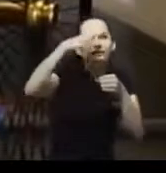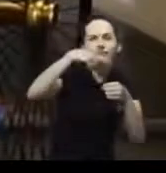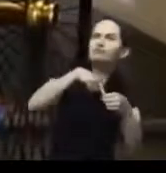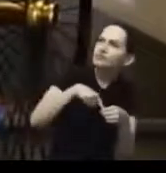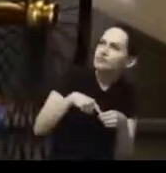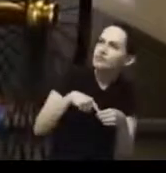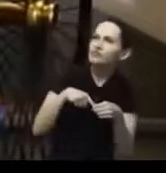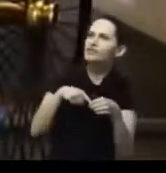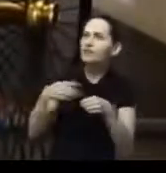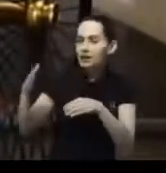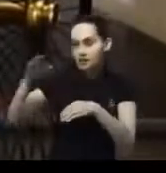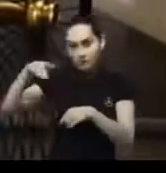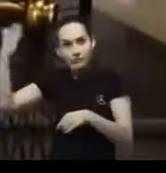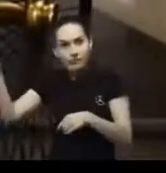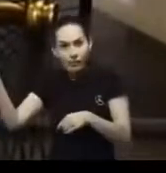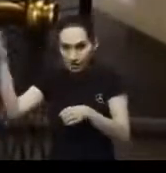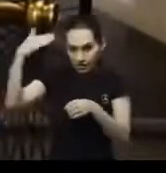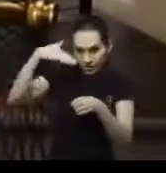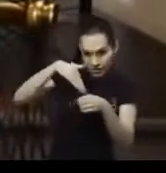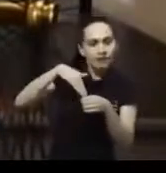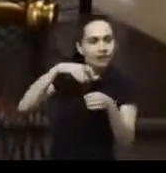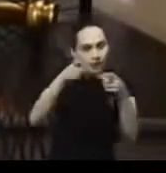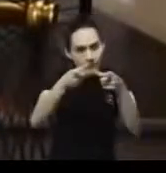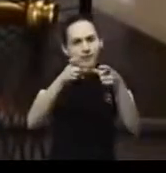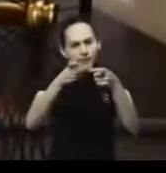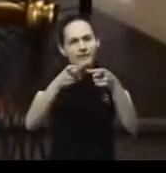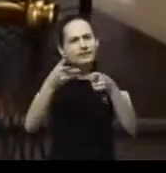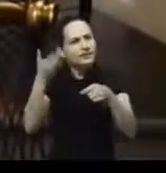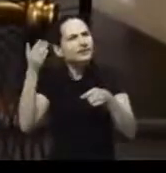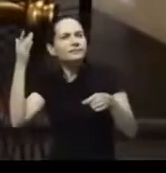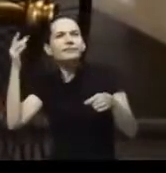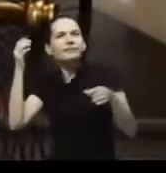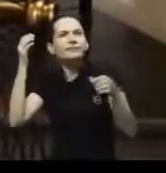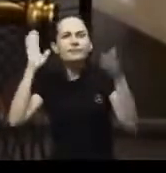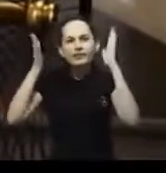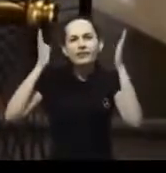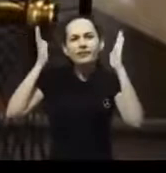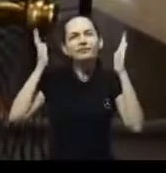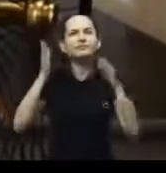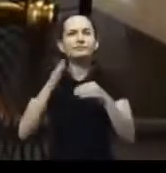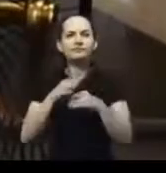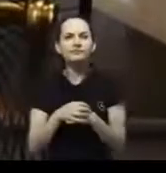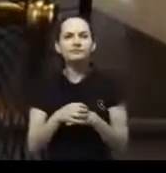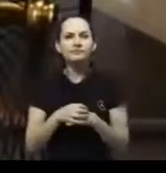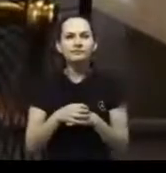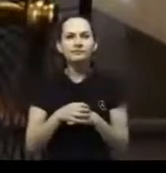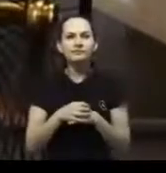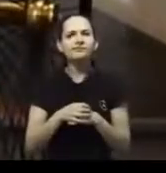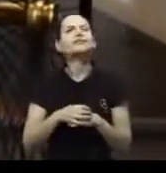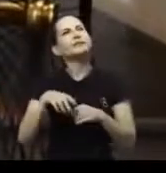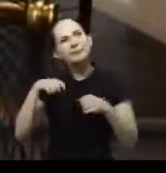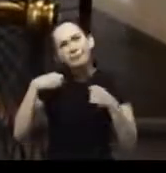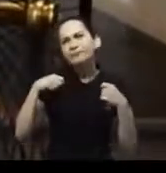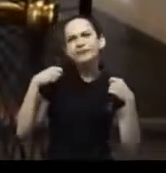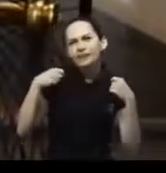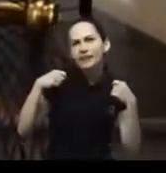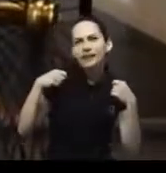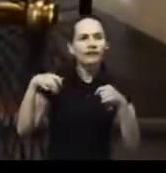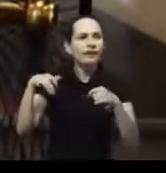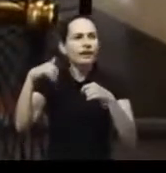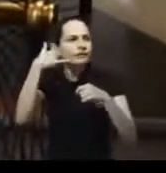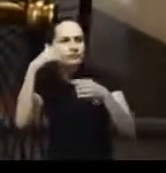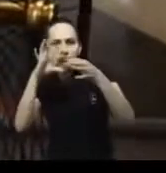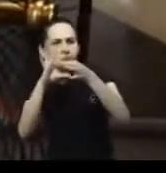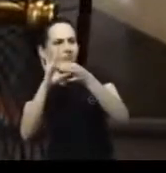gente tinha muitas peças importadas na época né para os caminhões e a gente tinha que manter contato com os